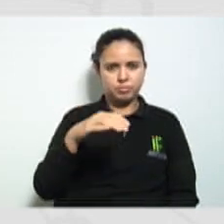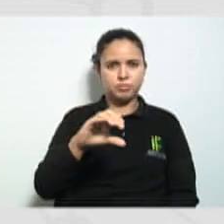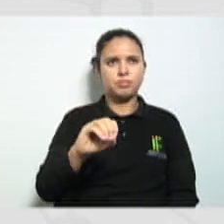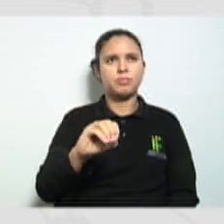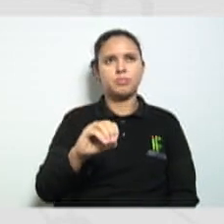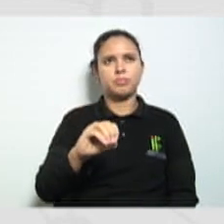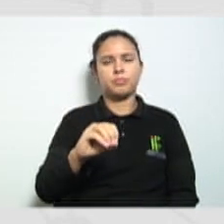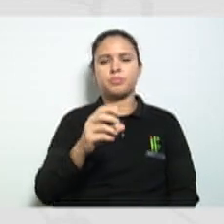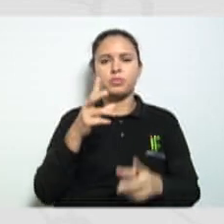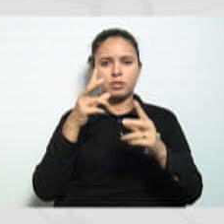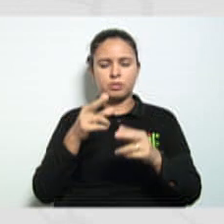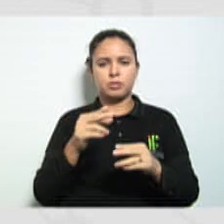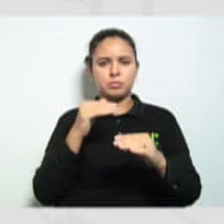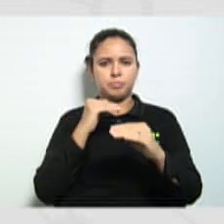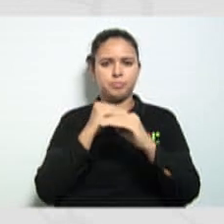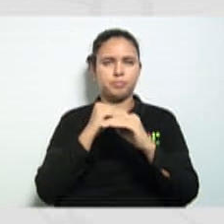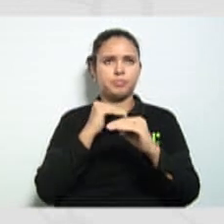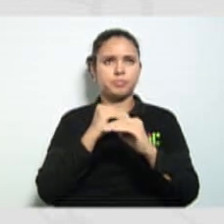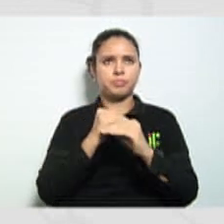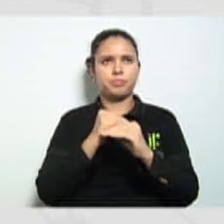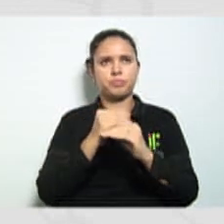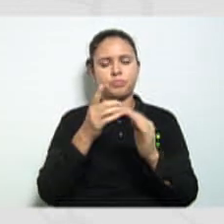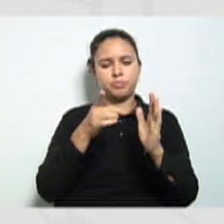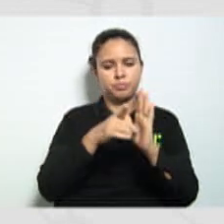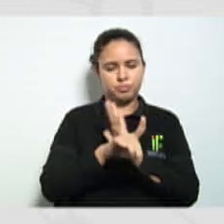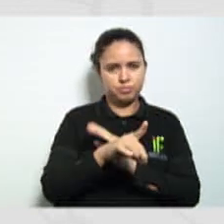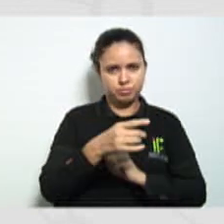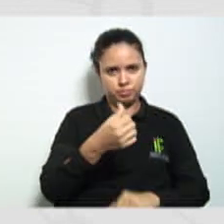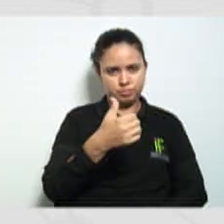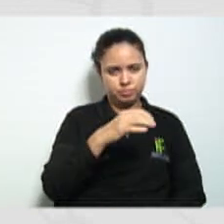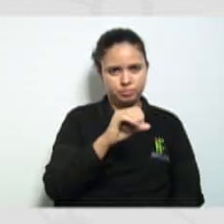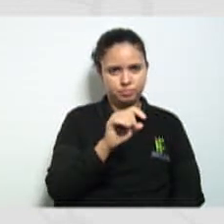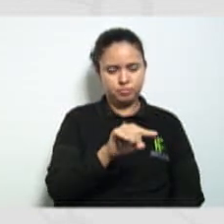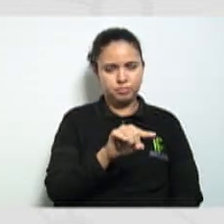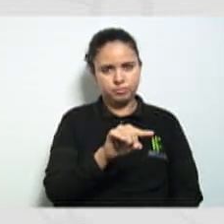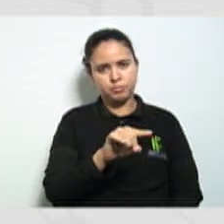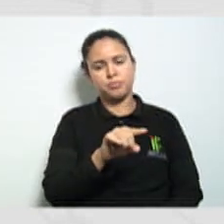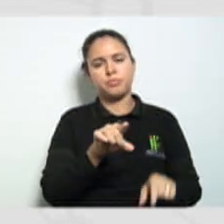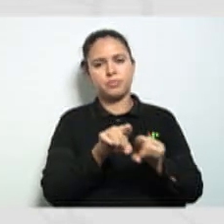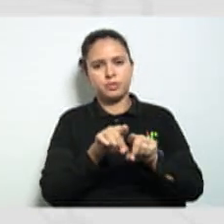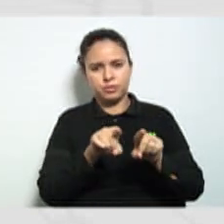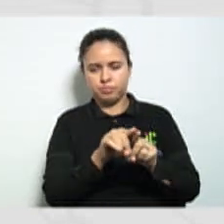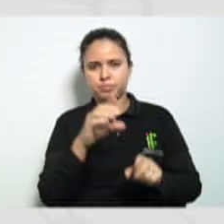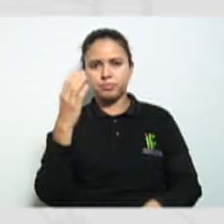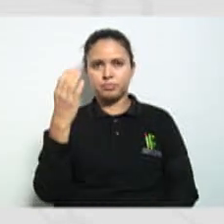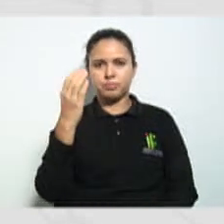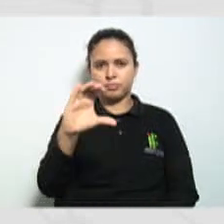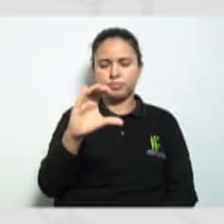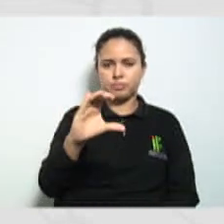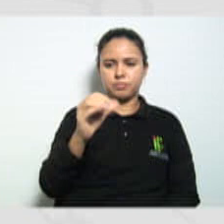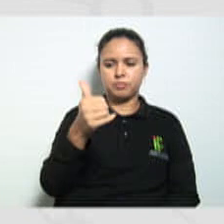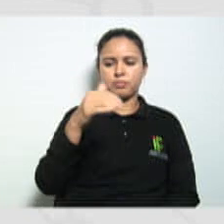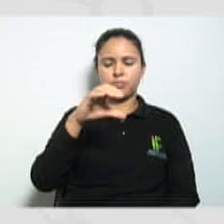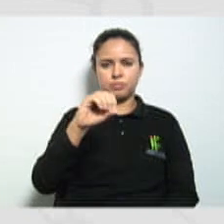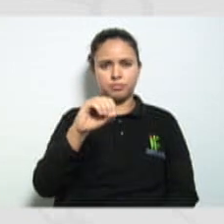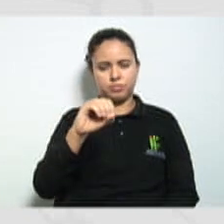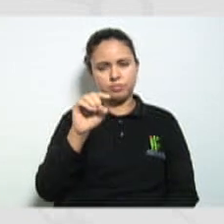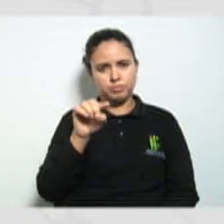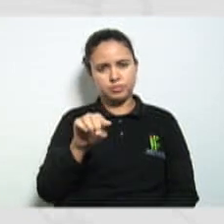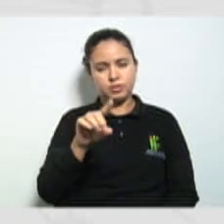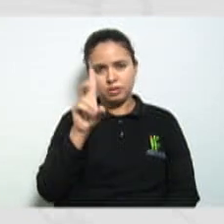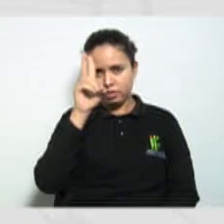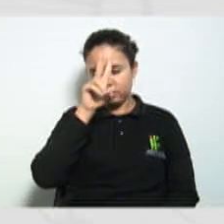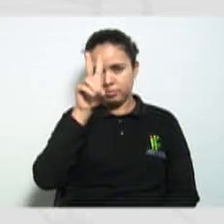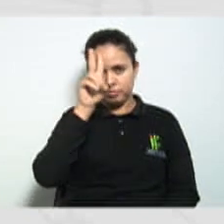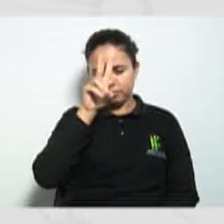Então, se o total dos débitos foi 10 mil, dos créditos será 10 mil. Lembrando que débito